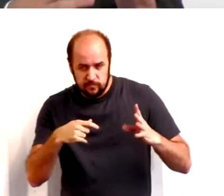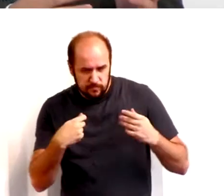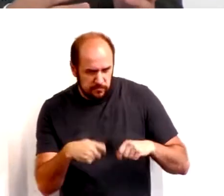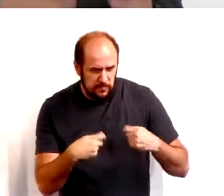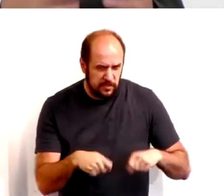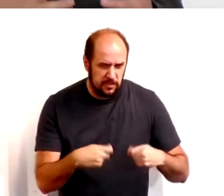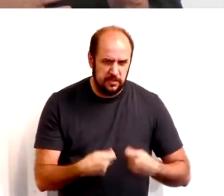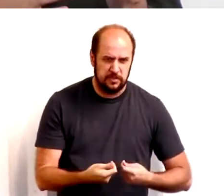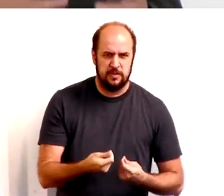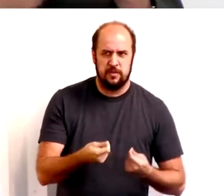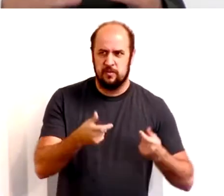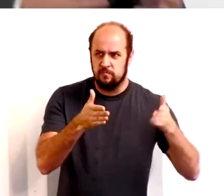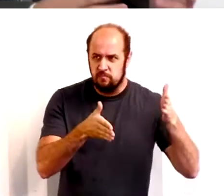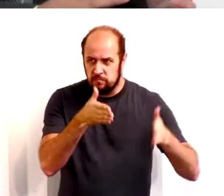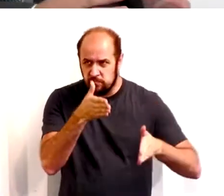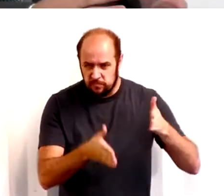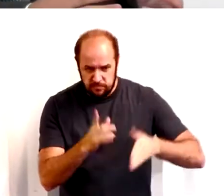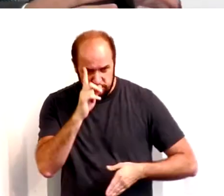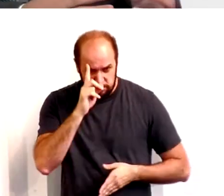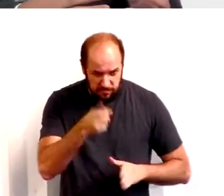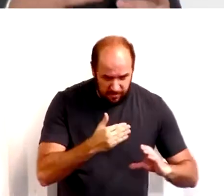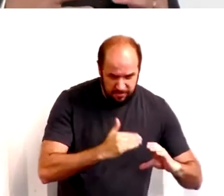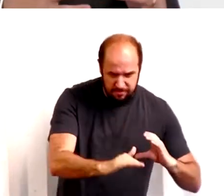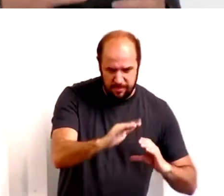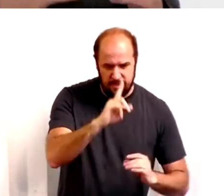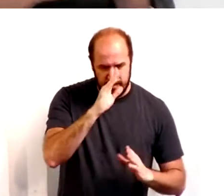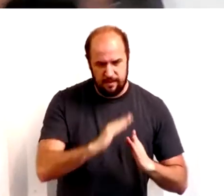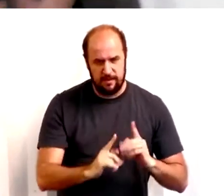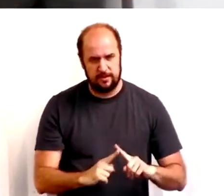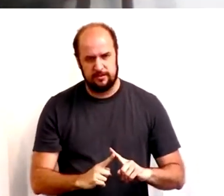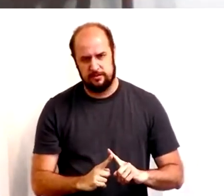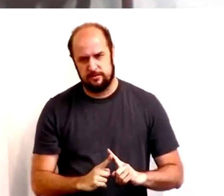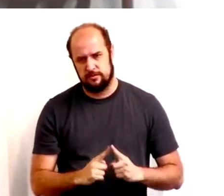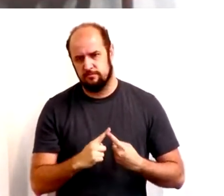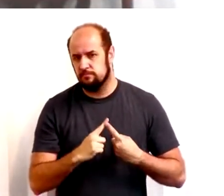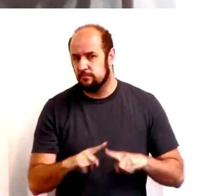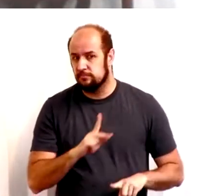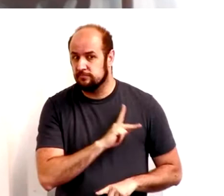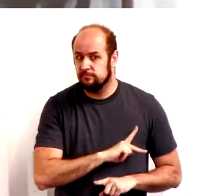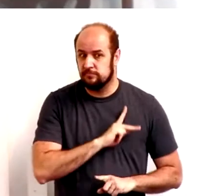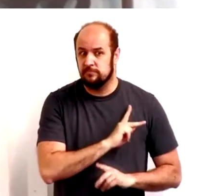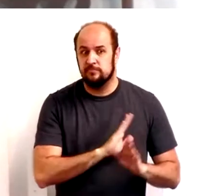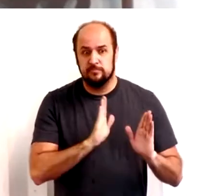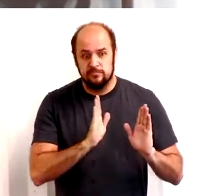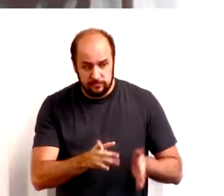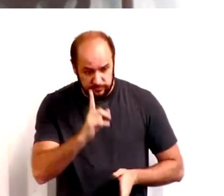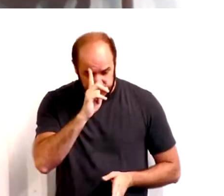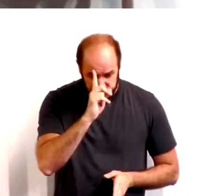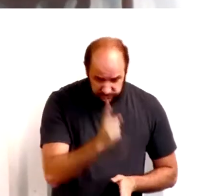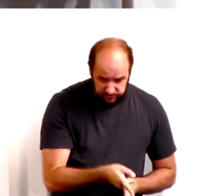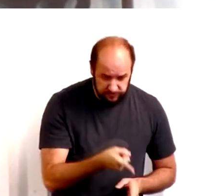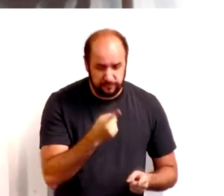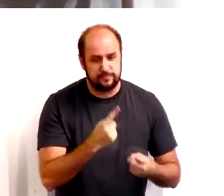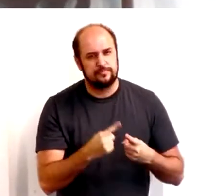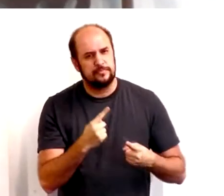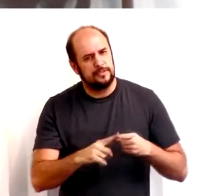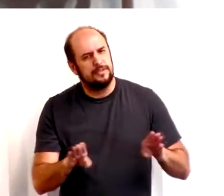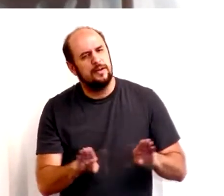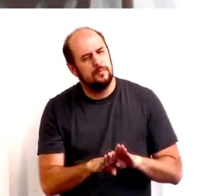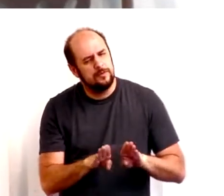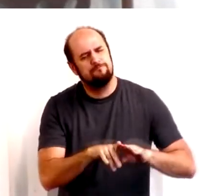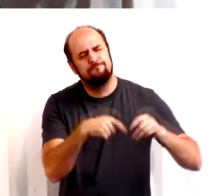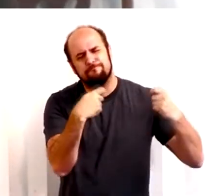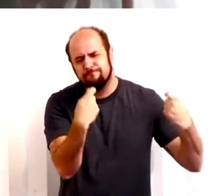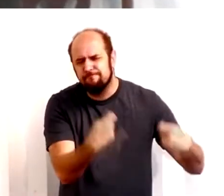necessidade presente naquele momento de envio da igreja, mas agora Paulo envia Epafrodito porque era também